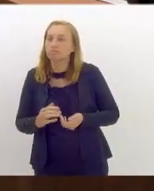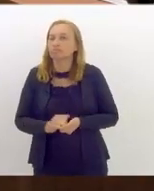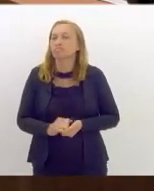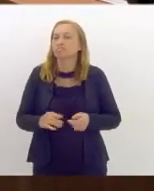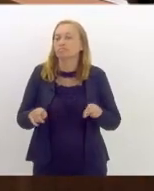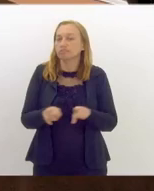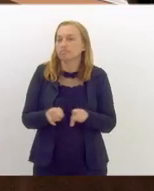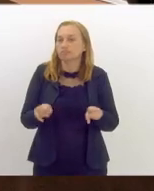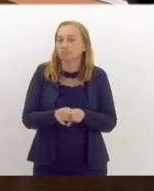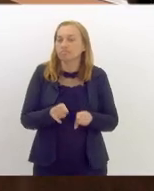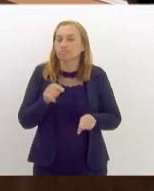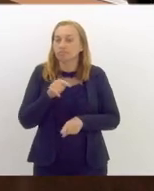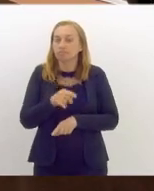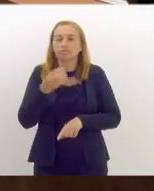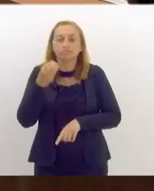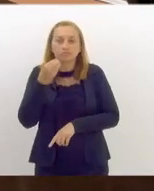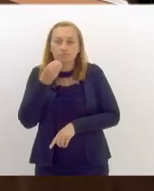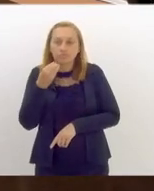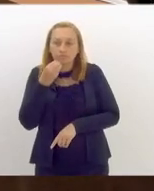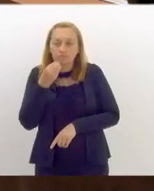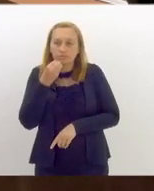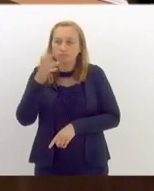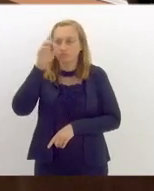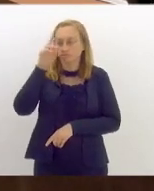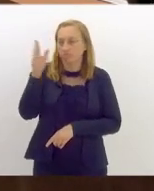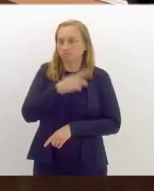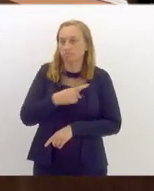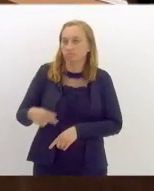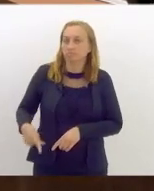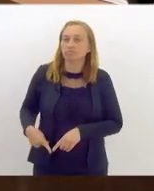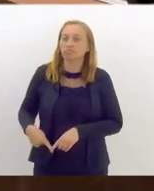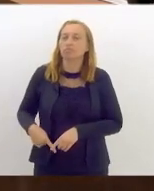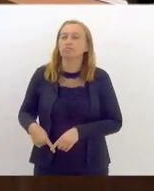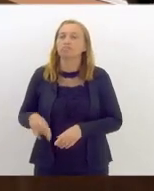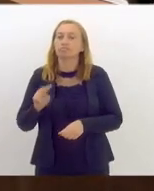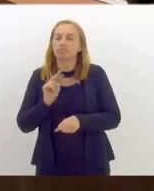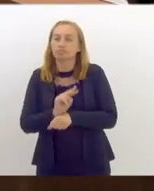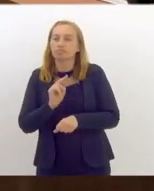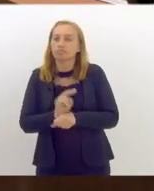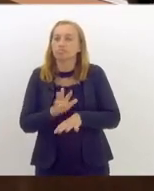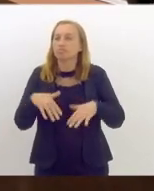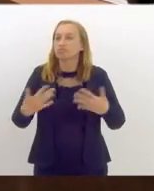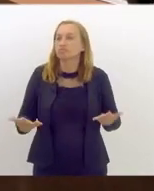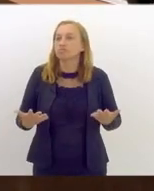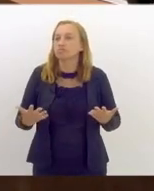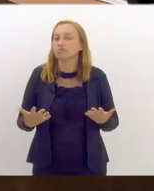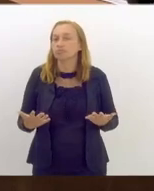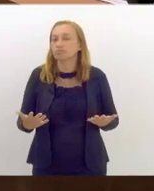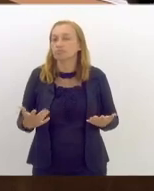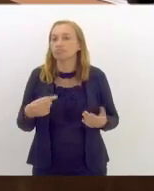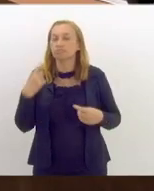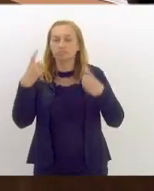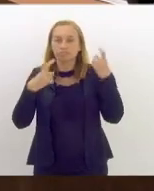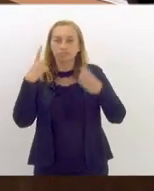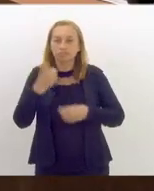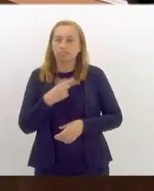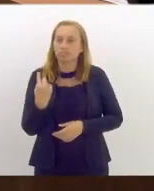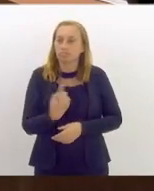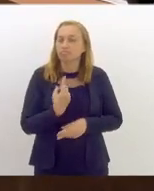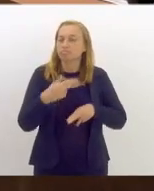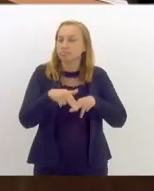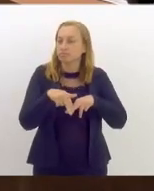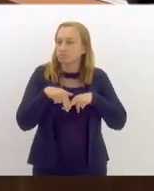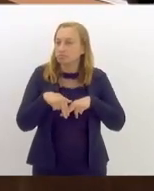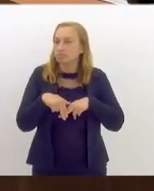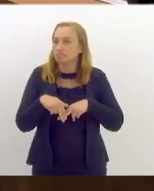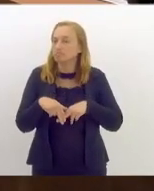aqui também a oportunidade senhor presidente da Preservação Então qual é a nossa preocupação e por isso nós